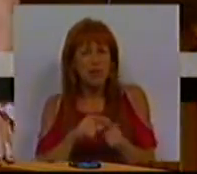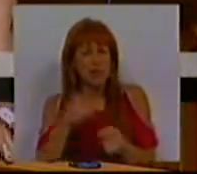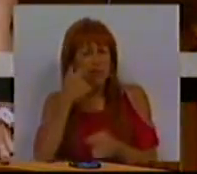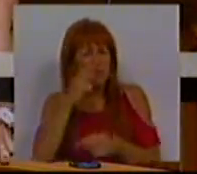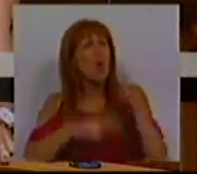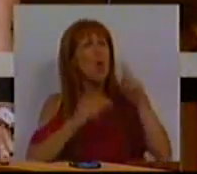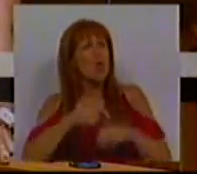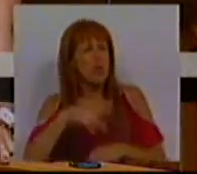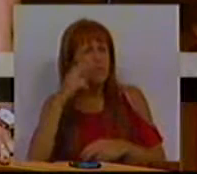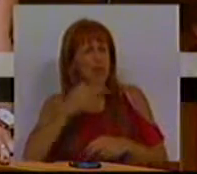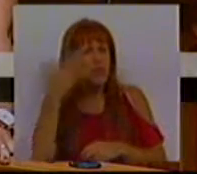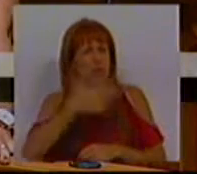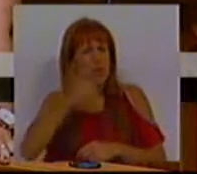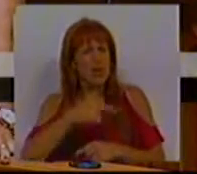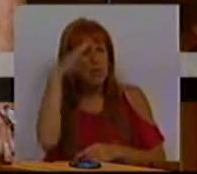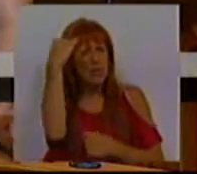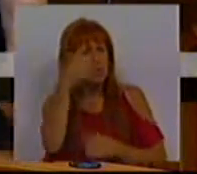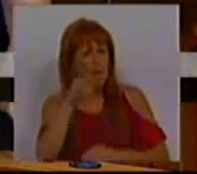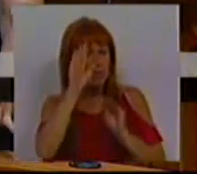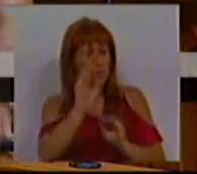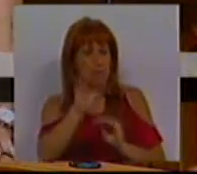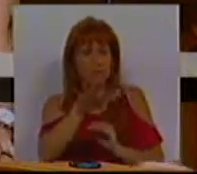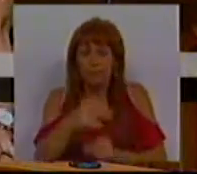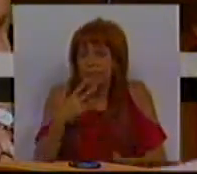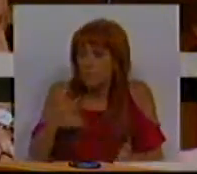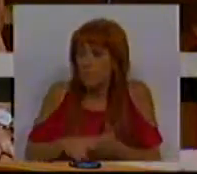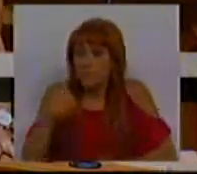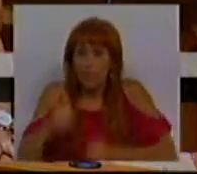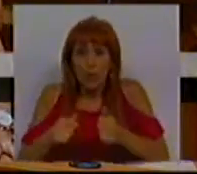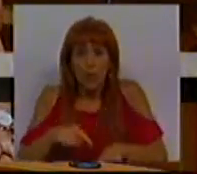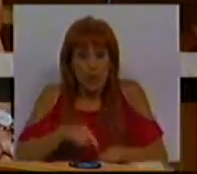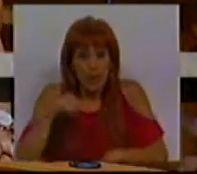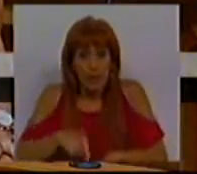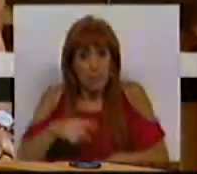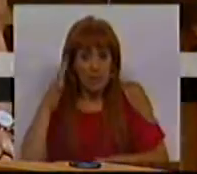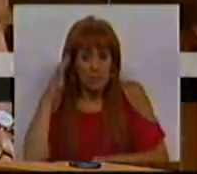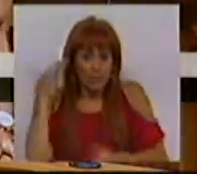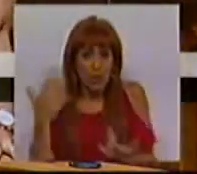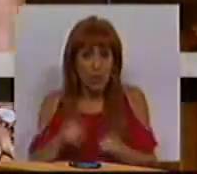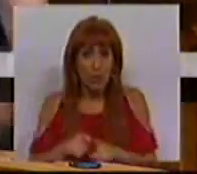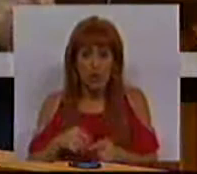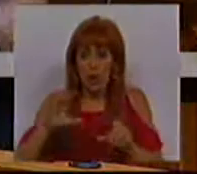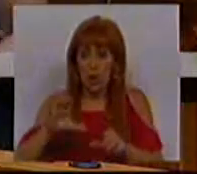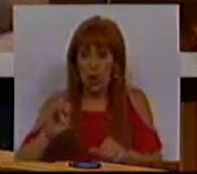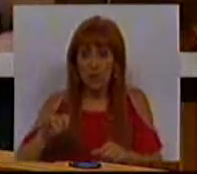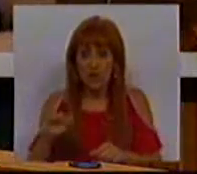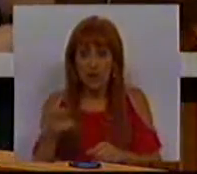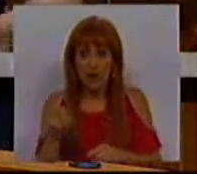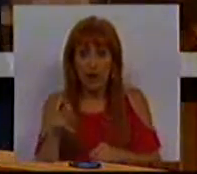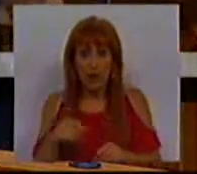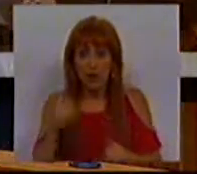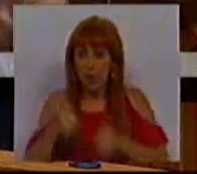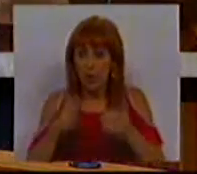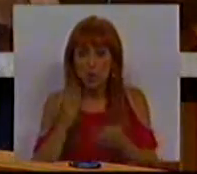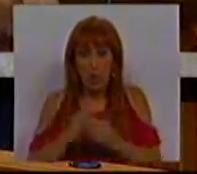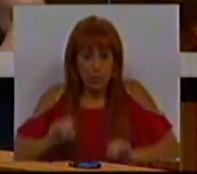cidadania que este governo e que este ministro tem para a educação. Na verdade, o concurso que está neste momento a decorrer nos conservatórios é um concurso que apenas